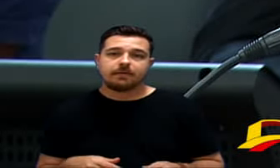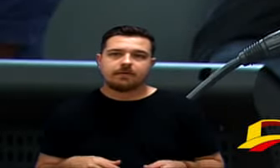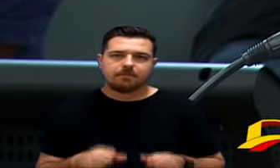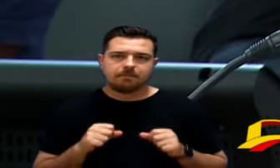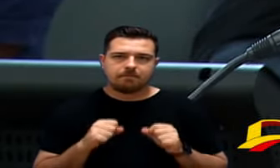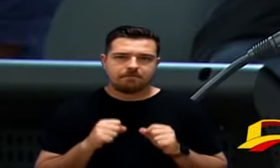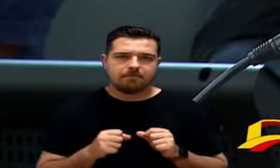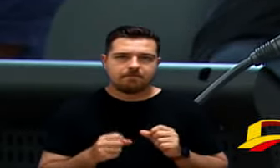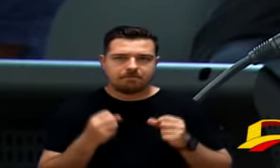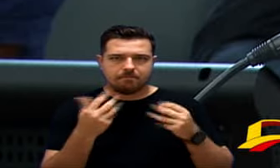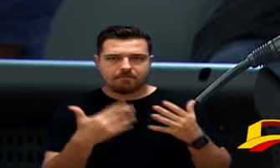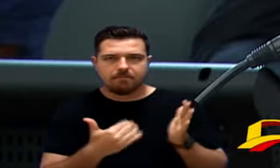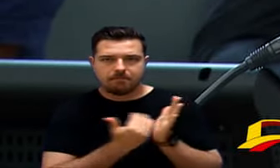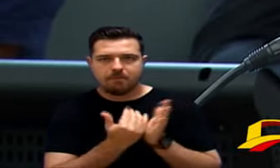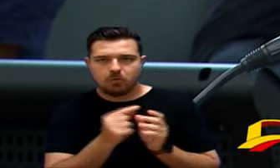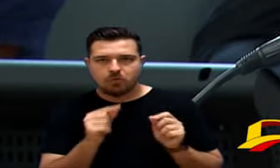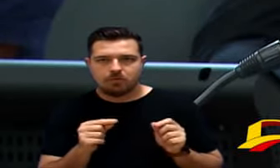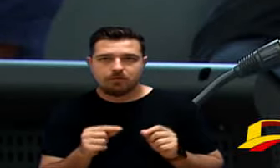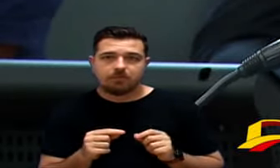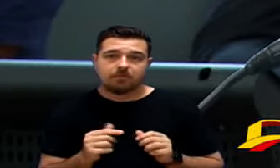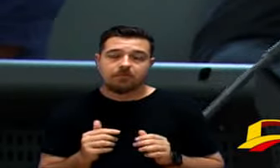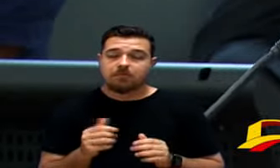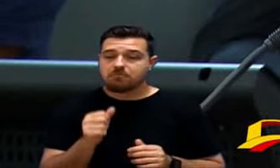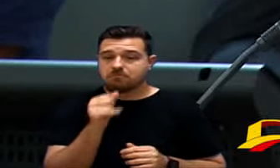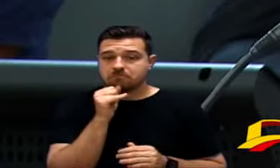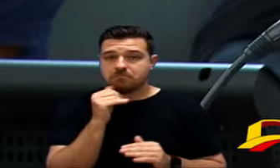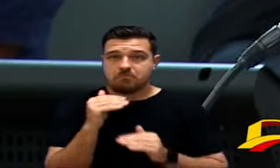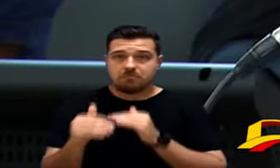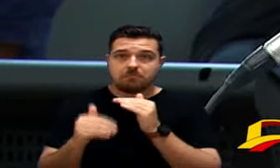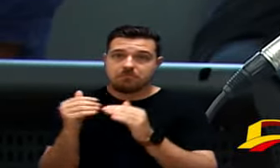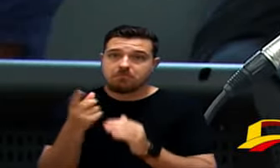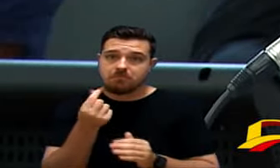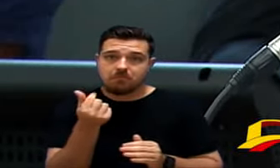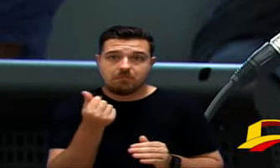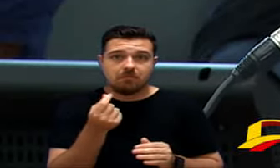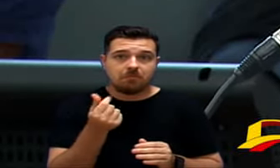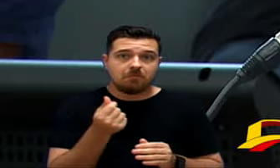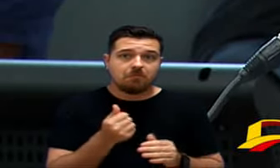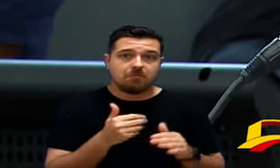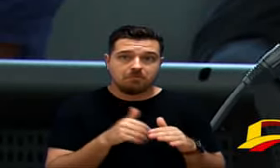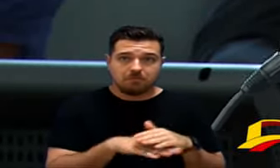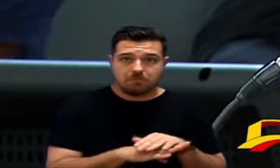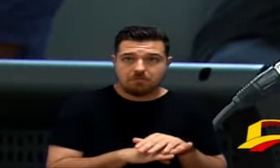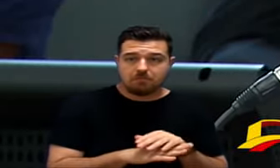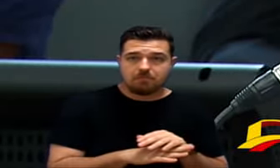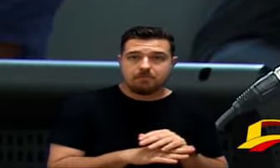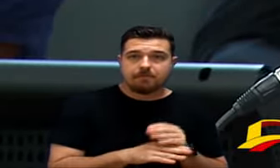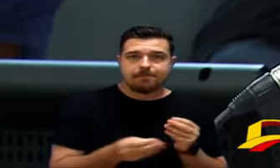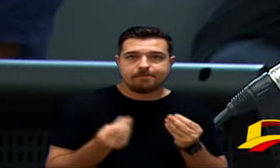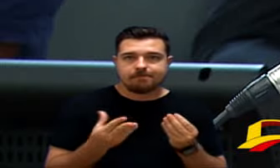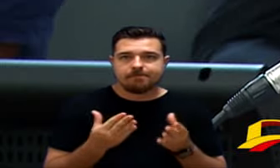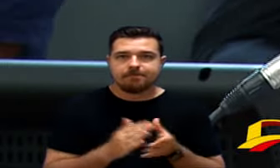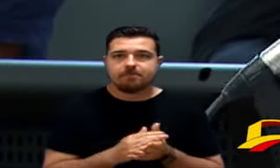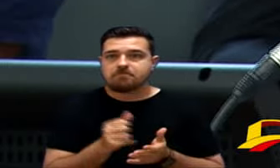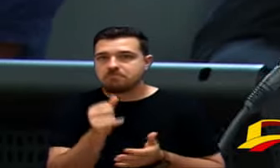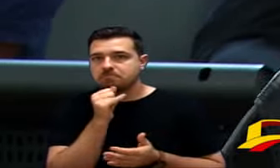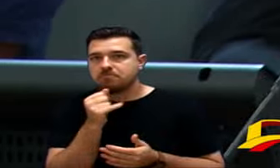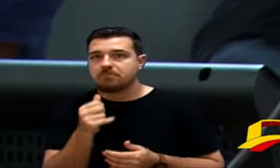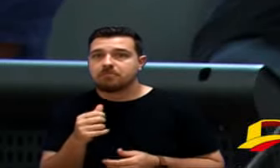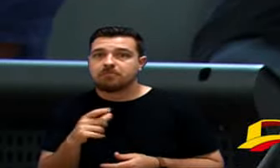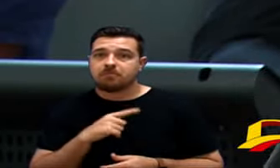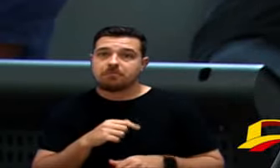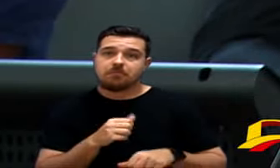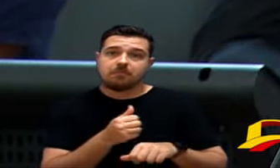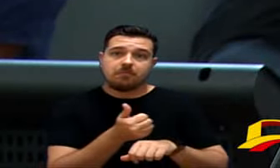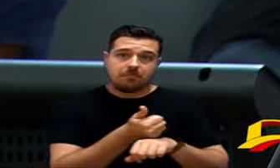que é a o modo de evolução e qual que é o investimento hoje nós temos vários profissionais